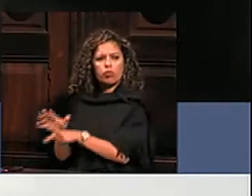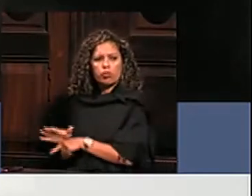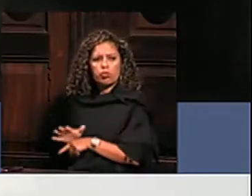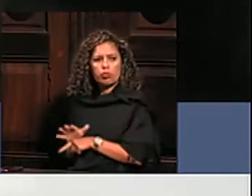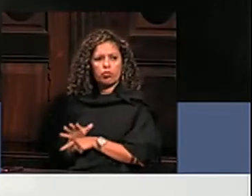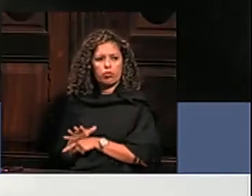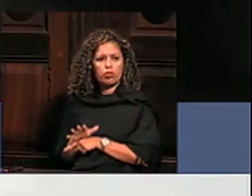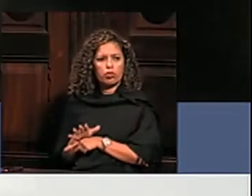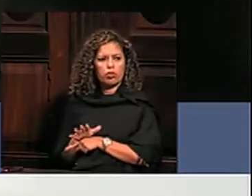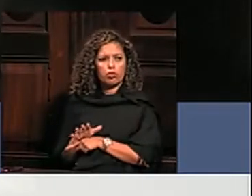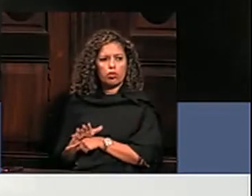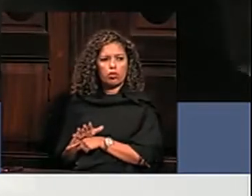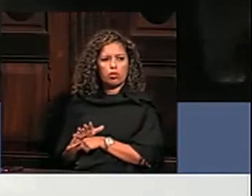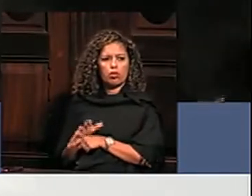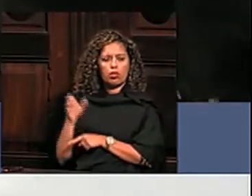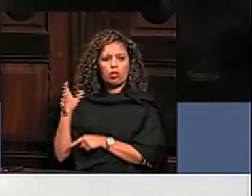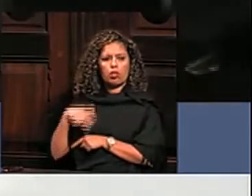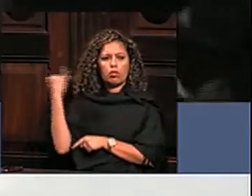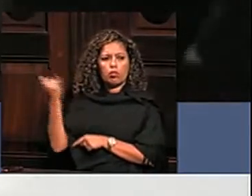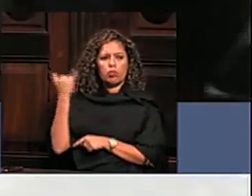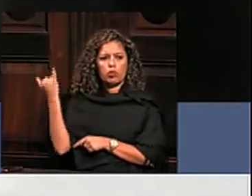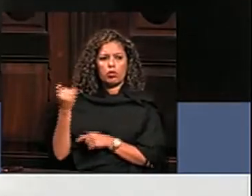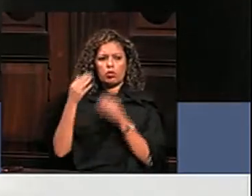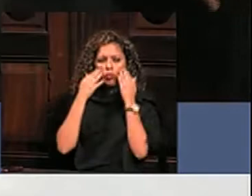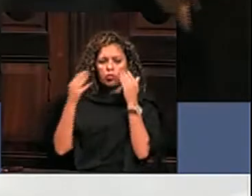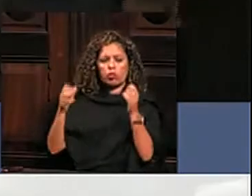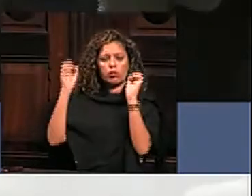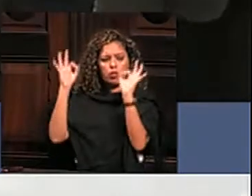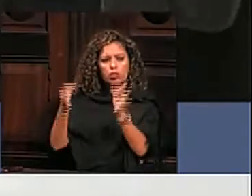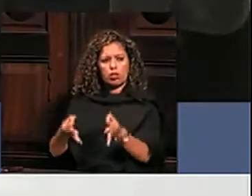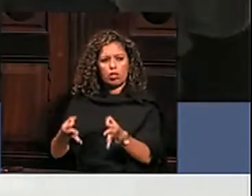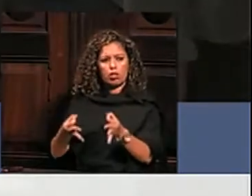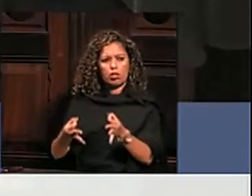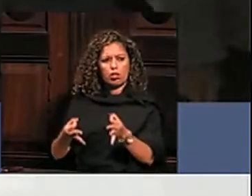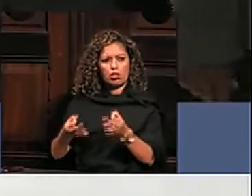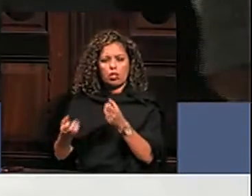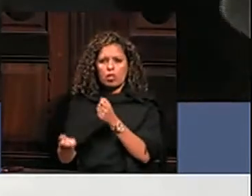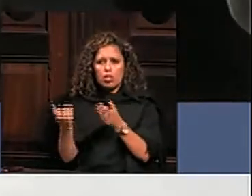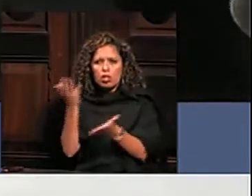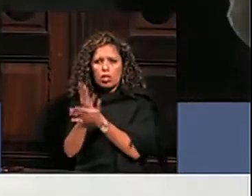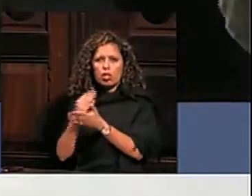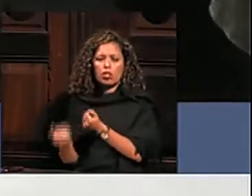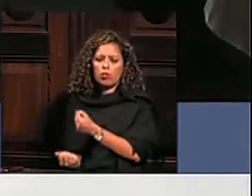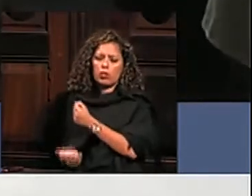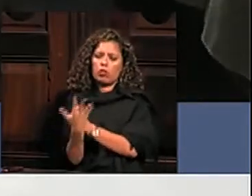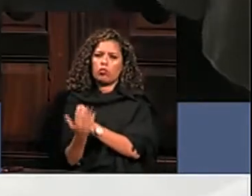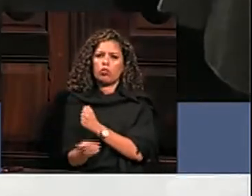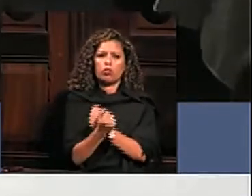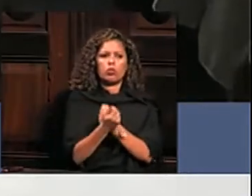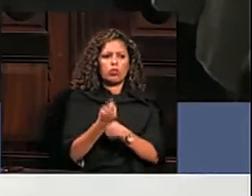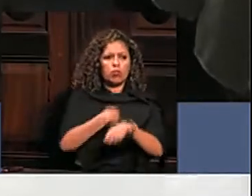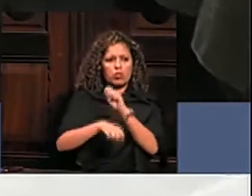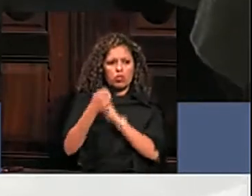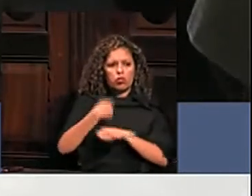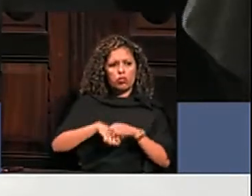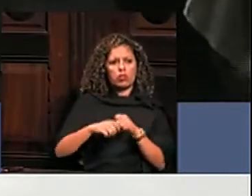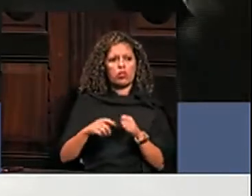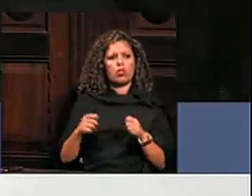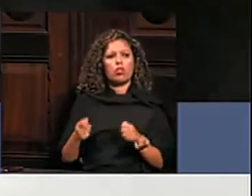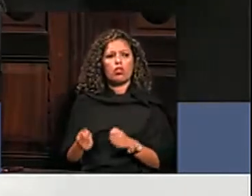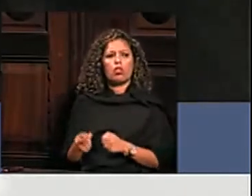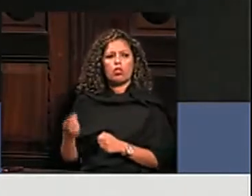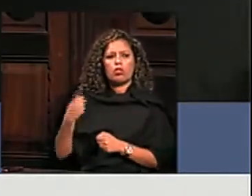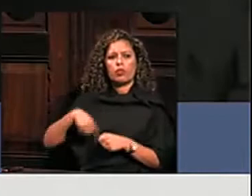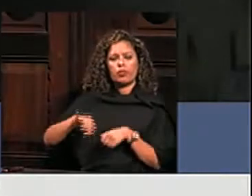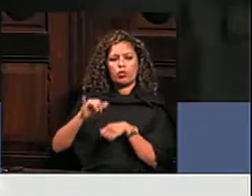de democratização da gestão, transparência na gestão e combate à corrupção na administração pública. Viva o Rio de Janeiro,